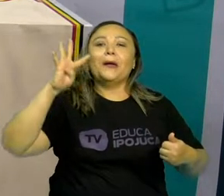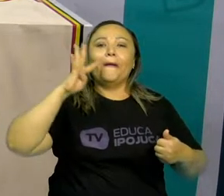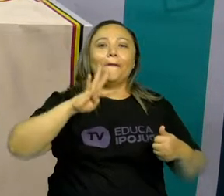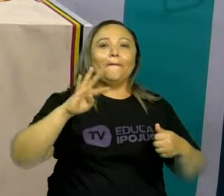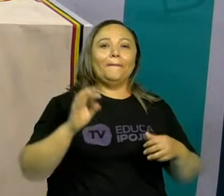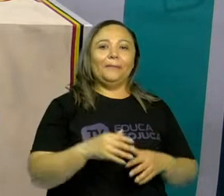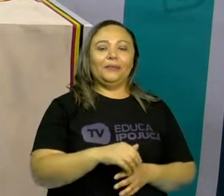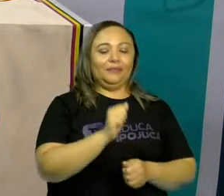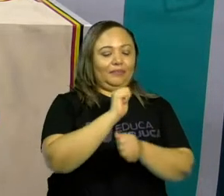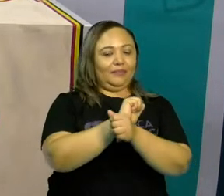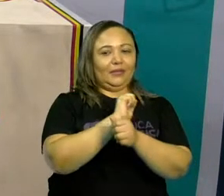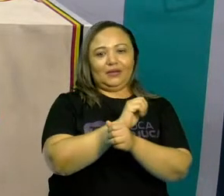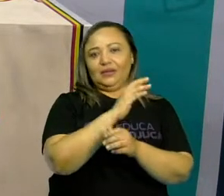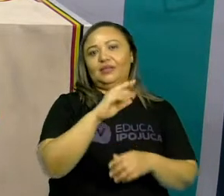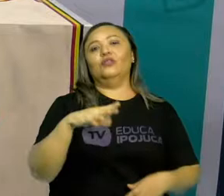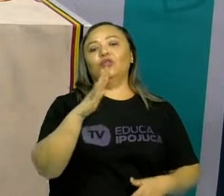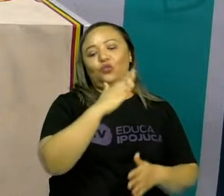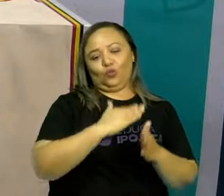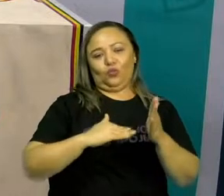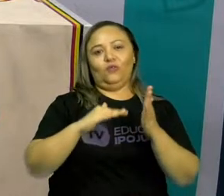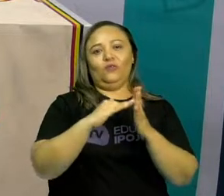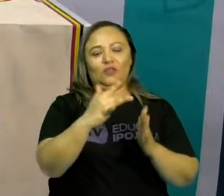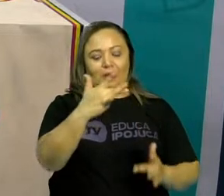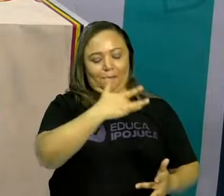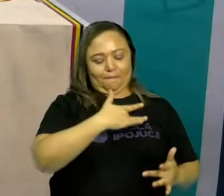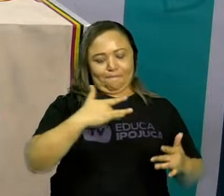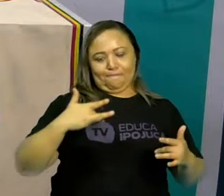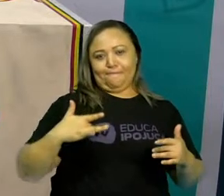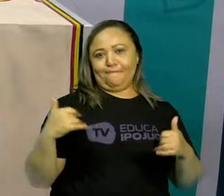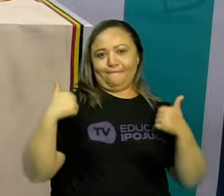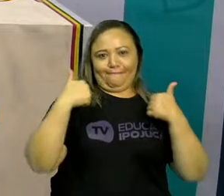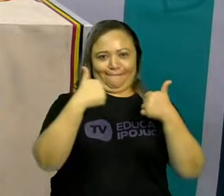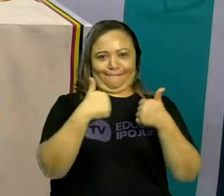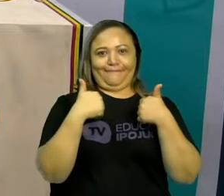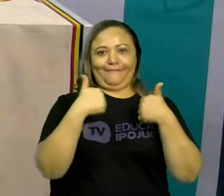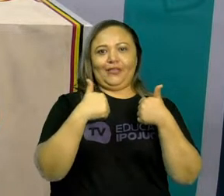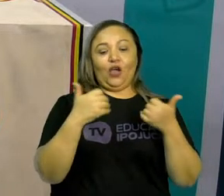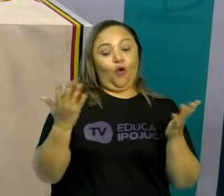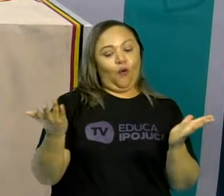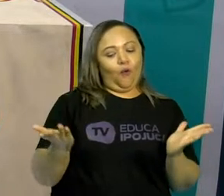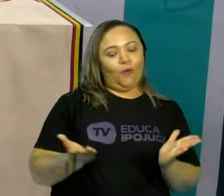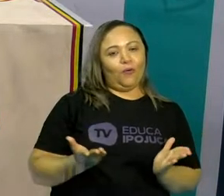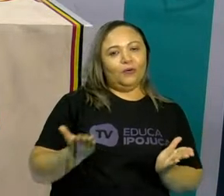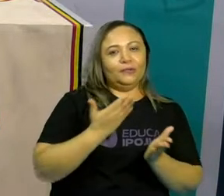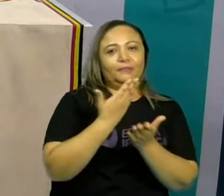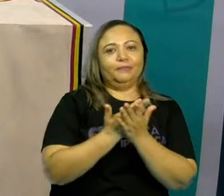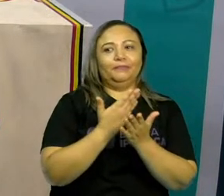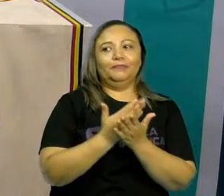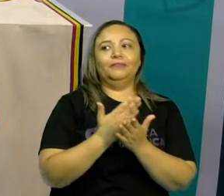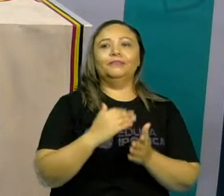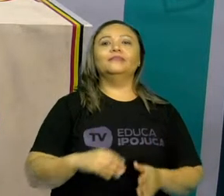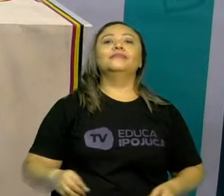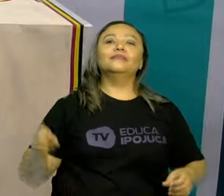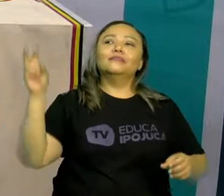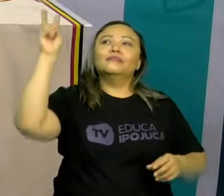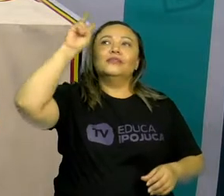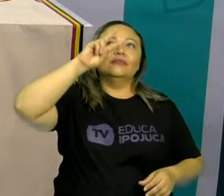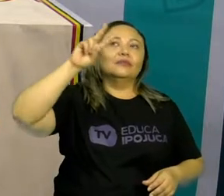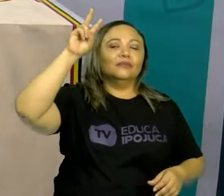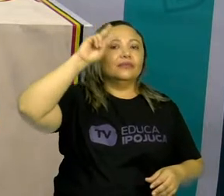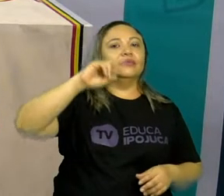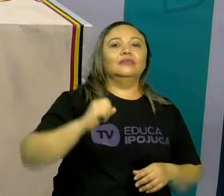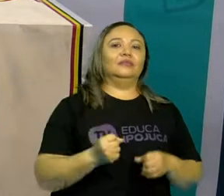espero que vocês estejam todos muito bem a nossa linha de hoje será uma